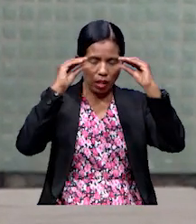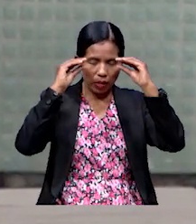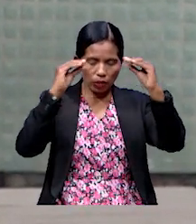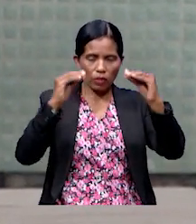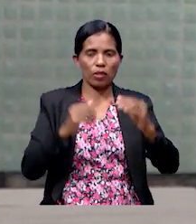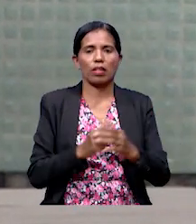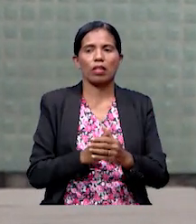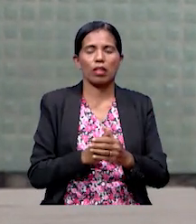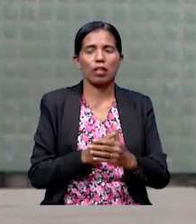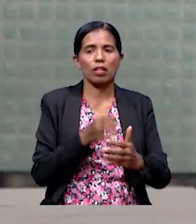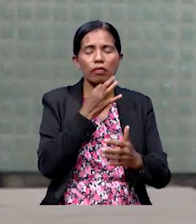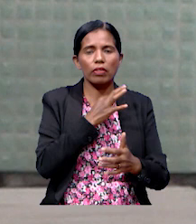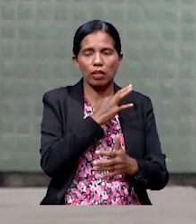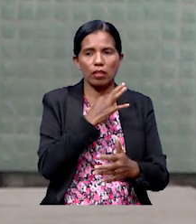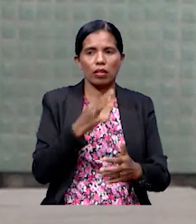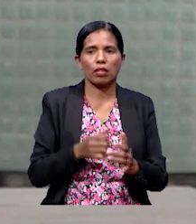forma acompanha